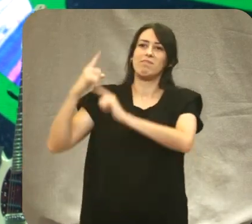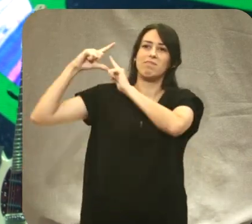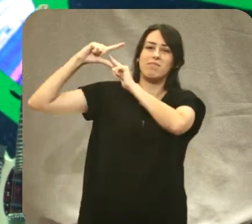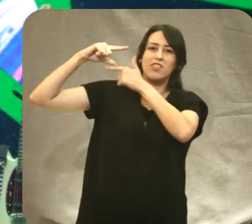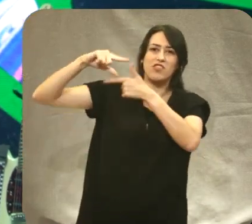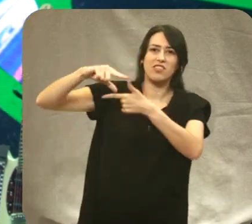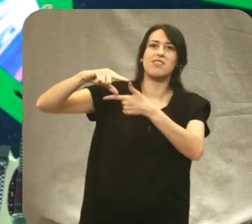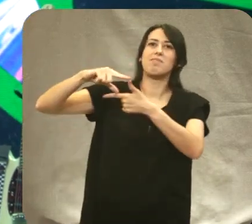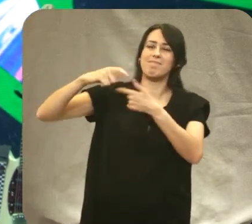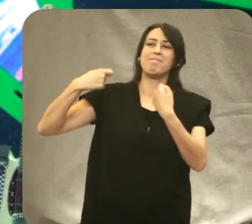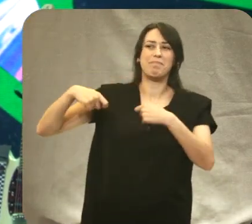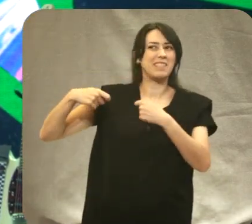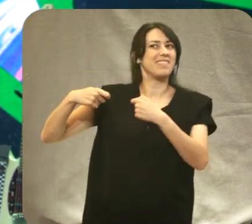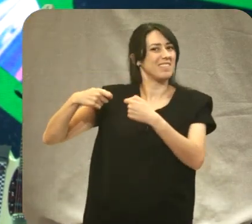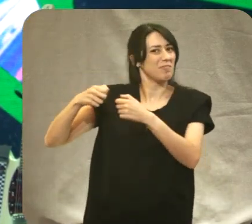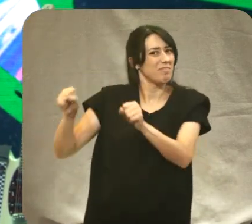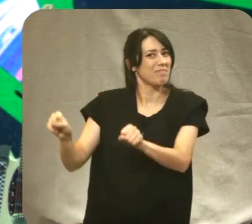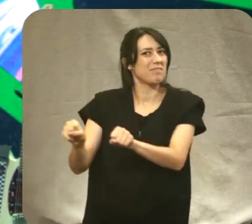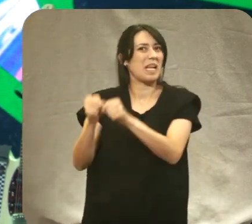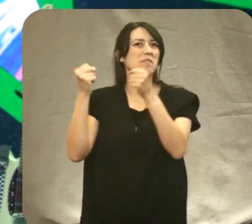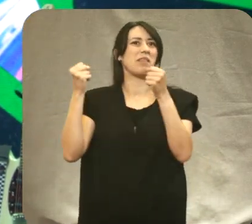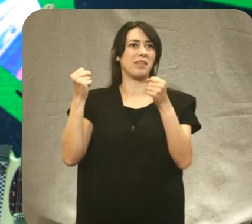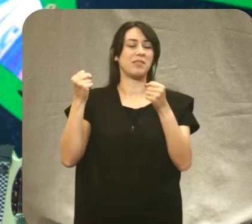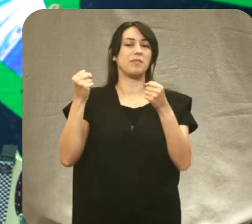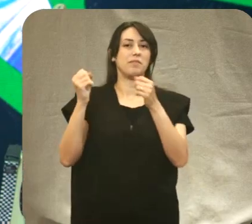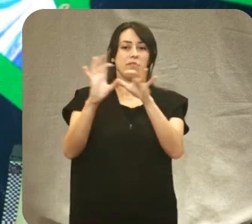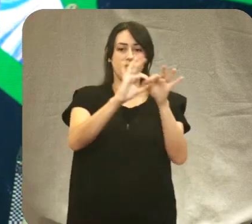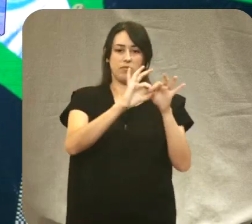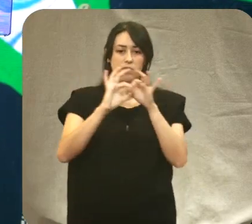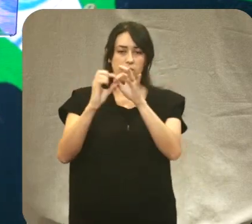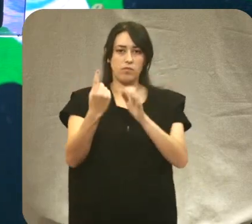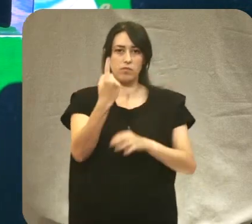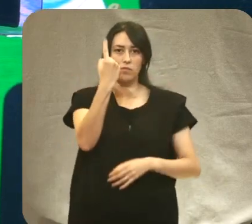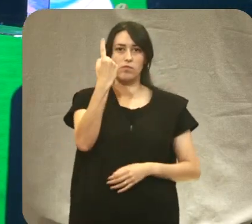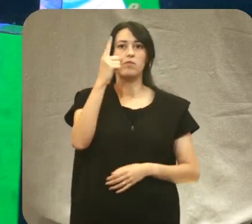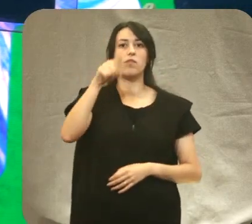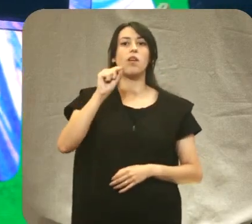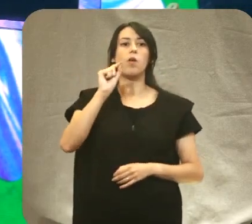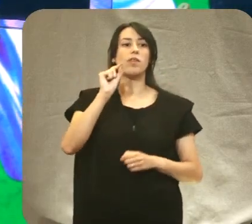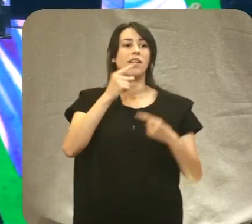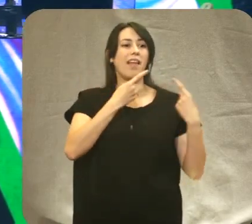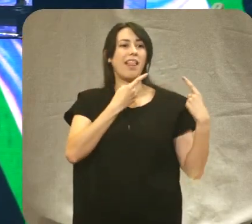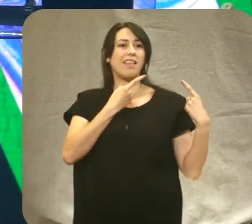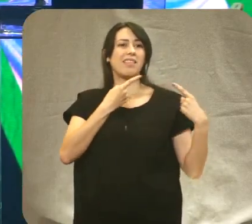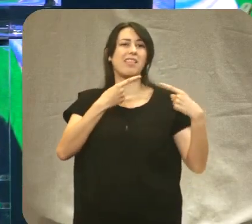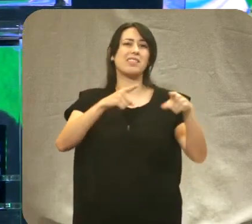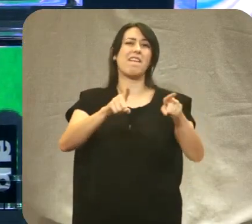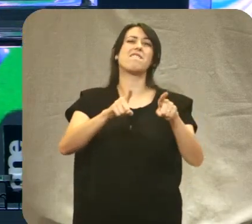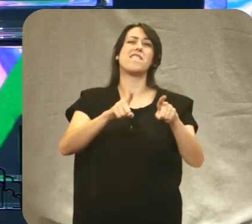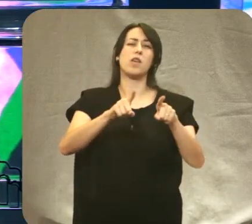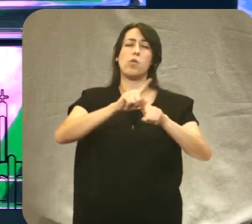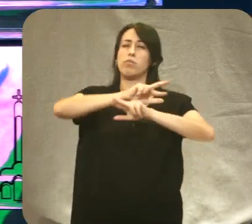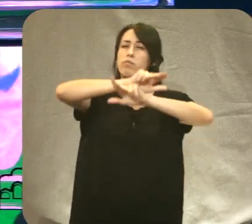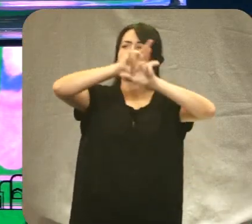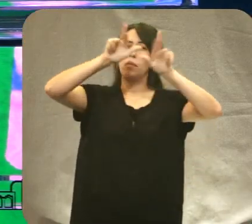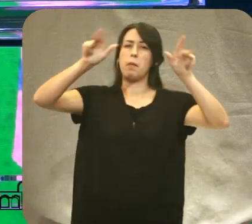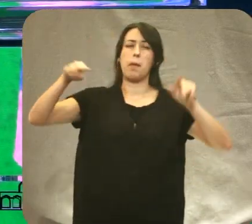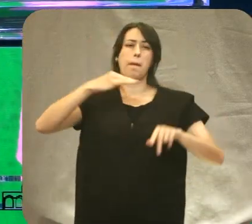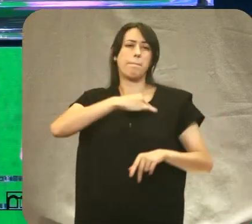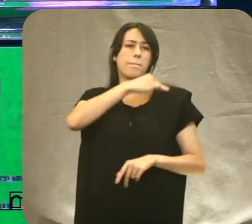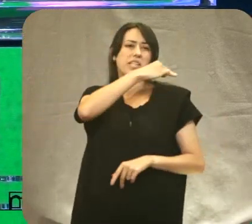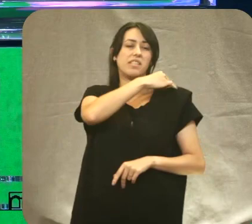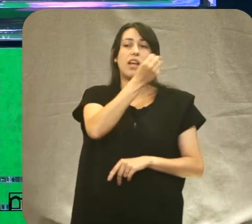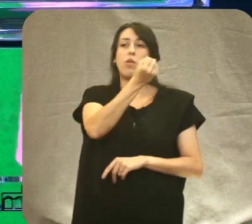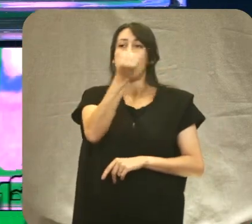tradições. A unidade envolve o desafio dos diversos ministérios, alguns muito